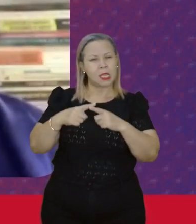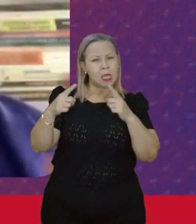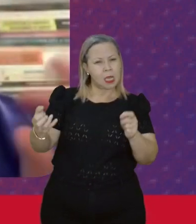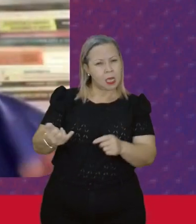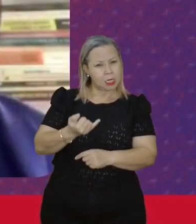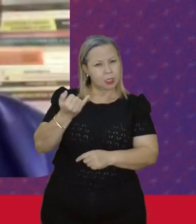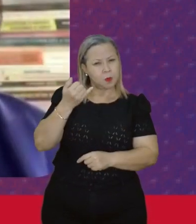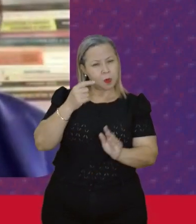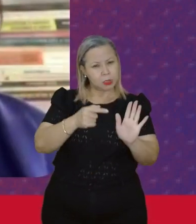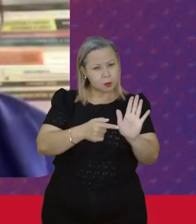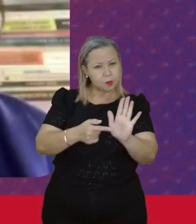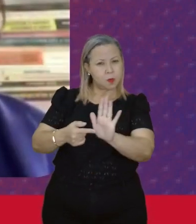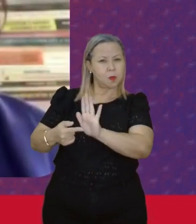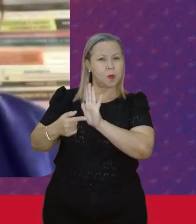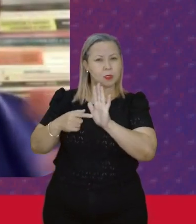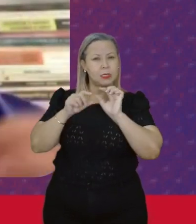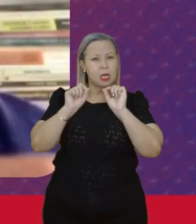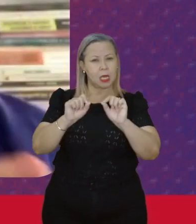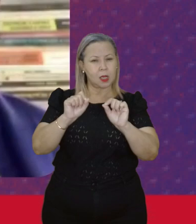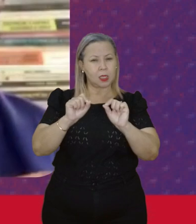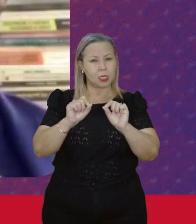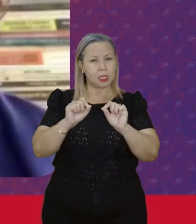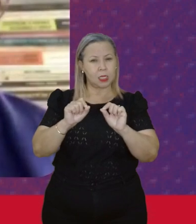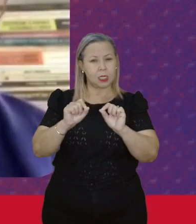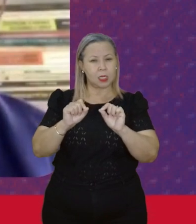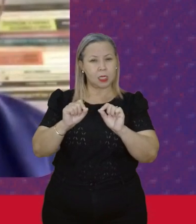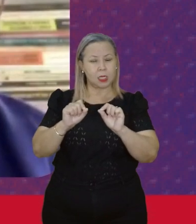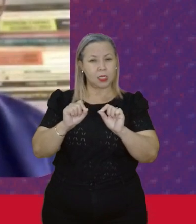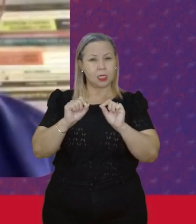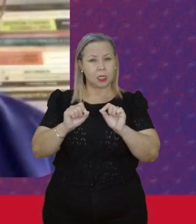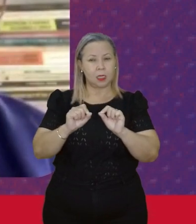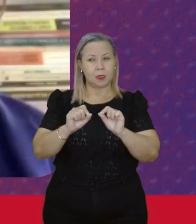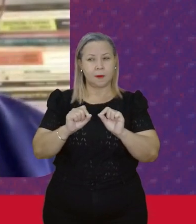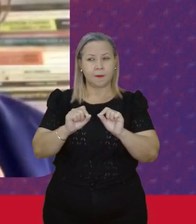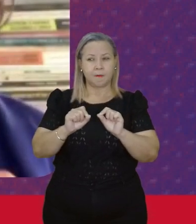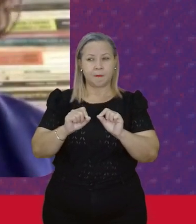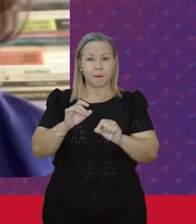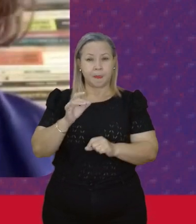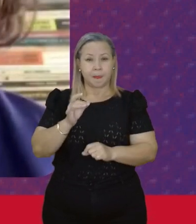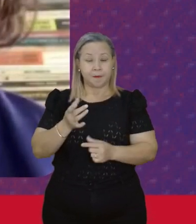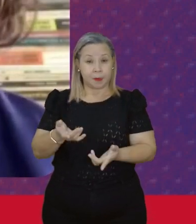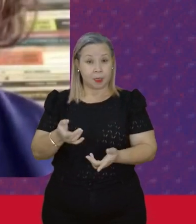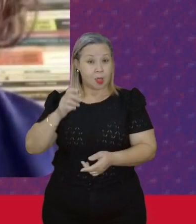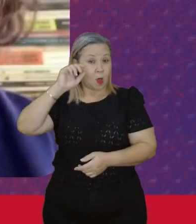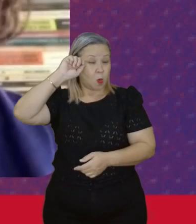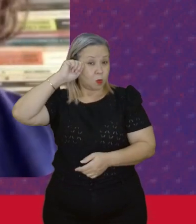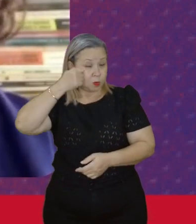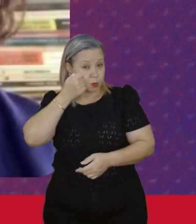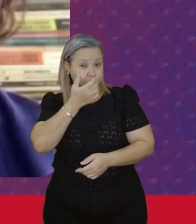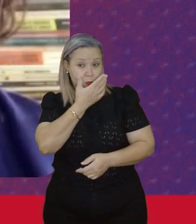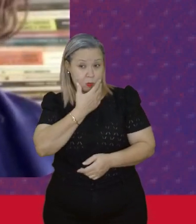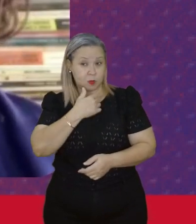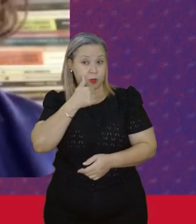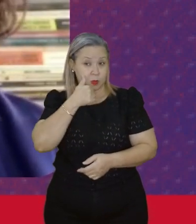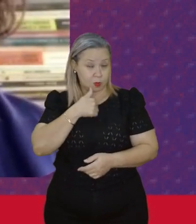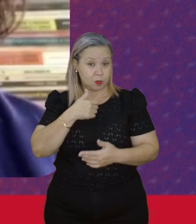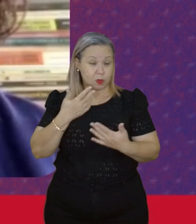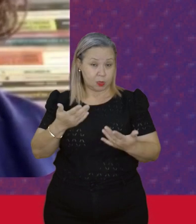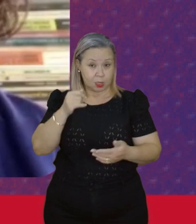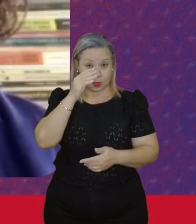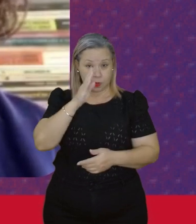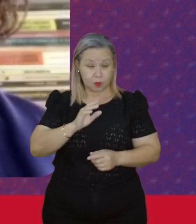importante mostrar que os negros no Brasil e as negras